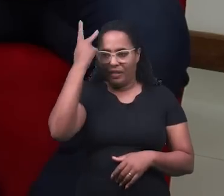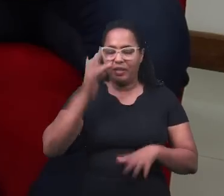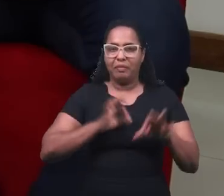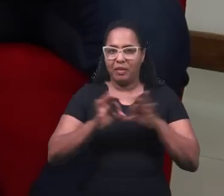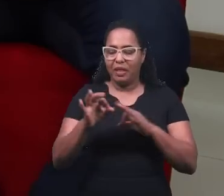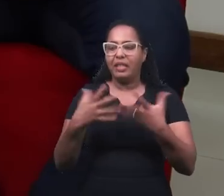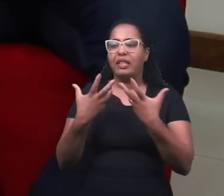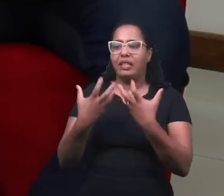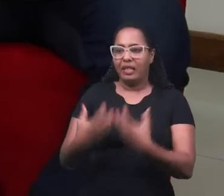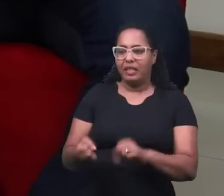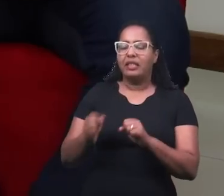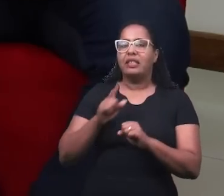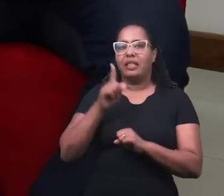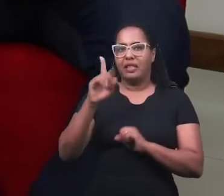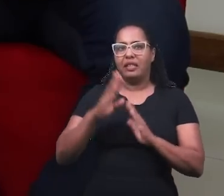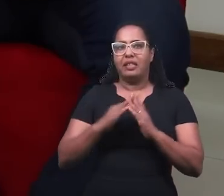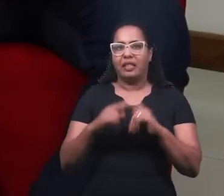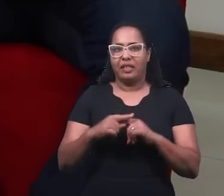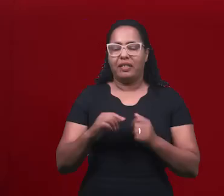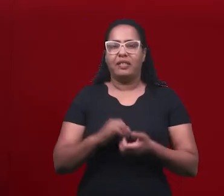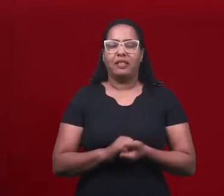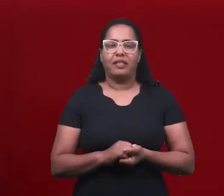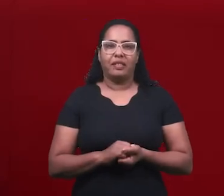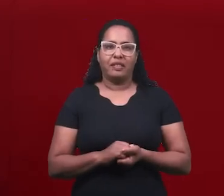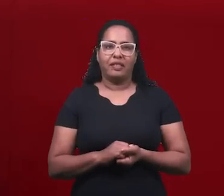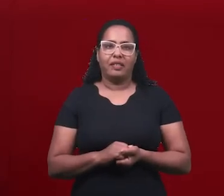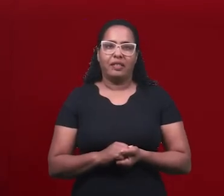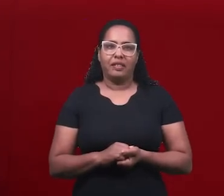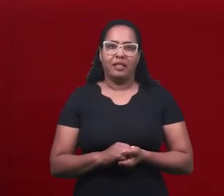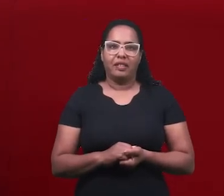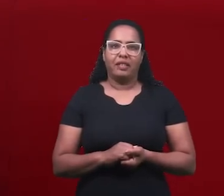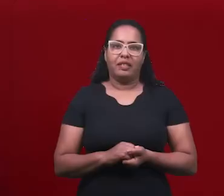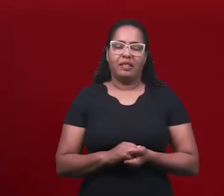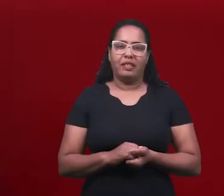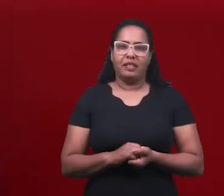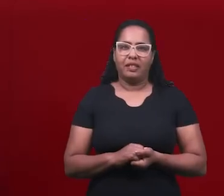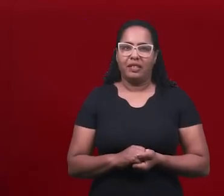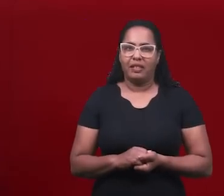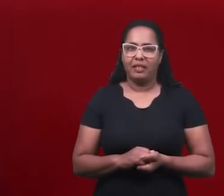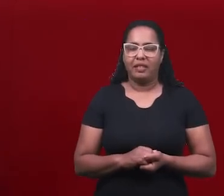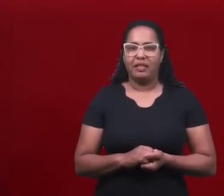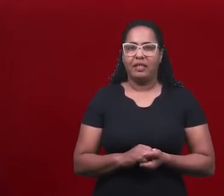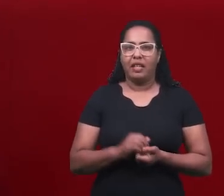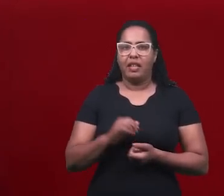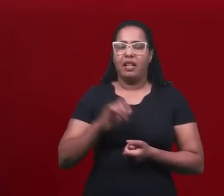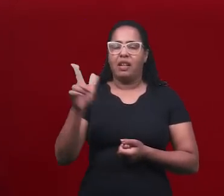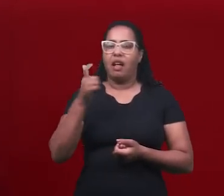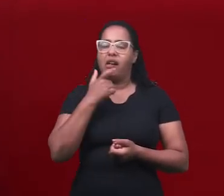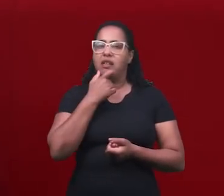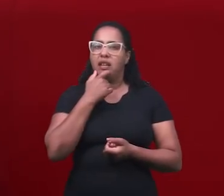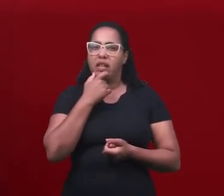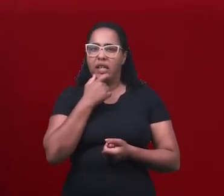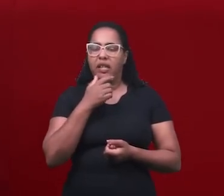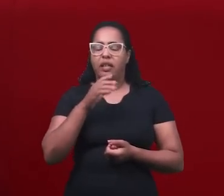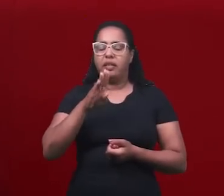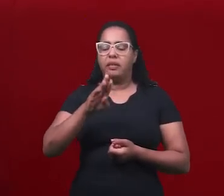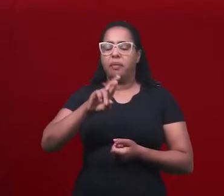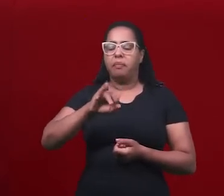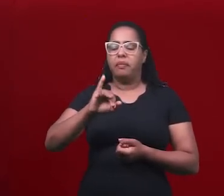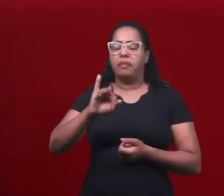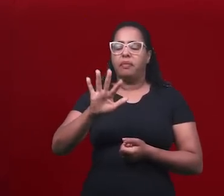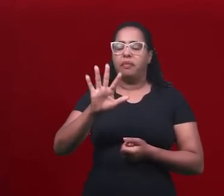batismo, vidas que se converteram ali, na igreja. Glória a Deus. O idioma lá é inglês? Inglês. Inglês britânico. Inglês britânico.